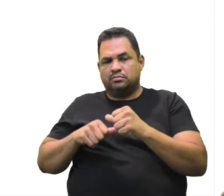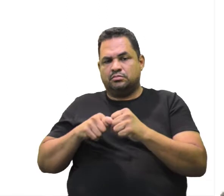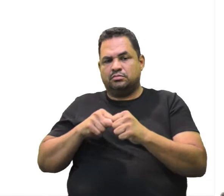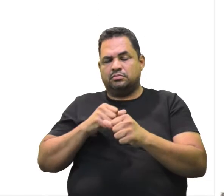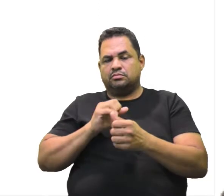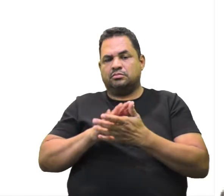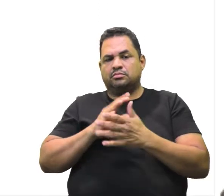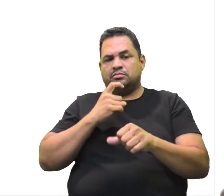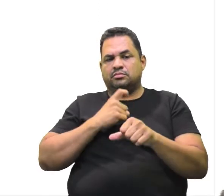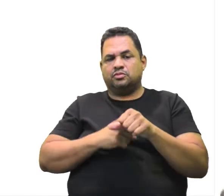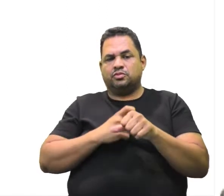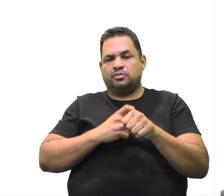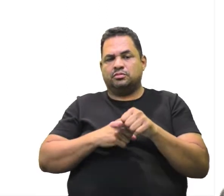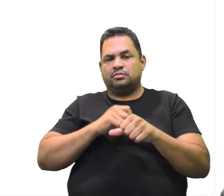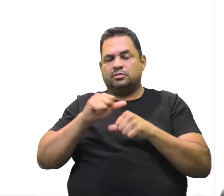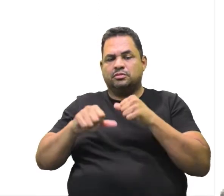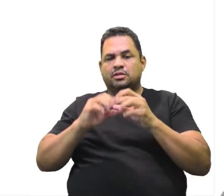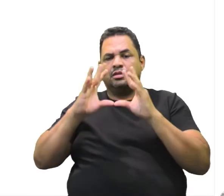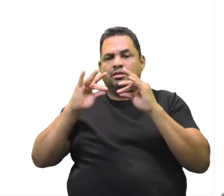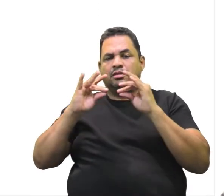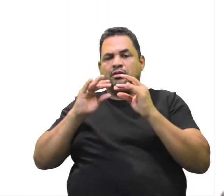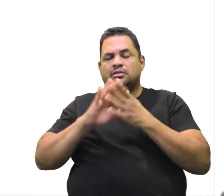fase 2 sólida para a líquida